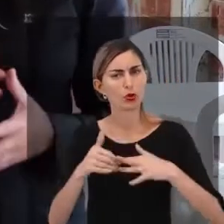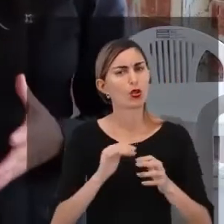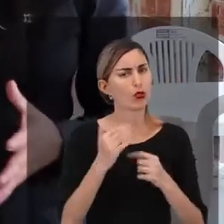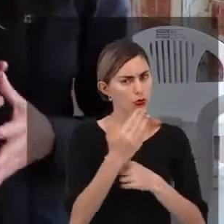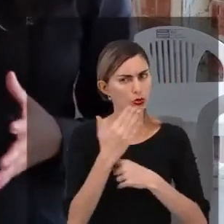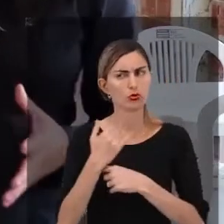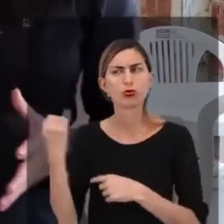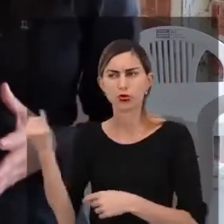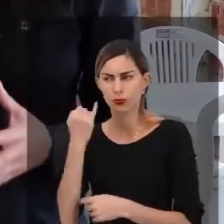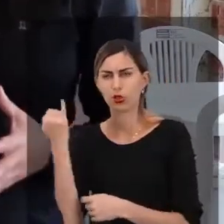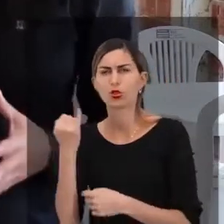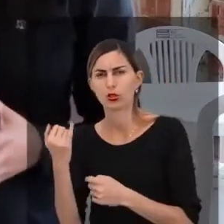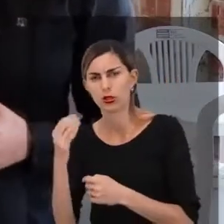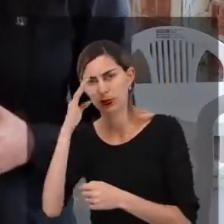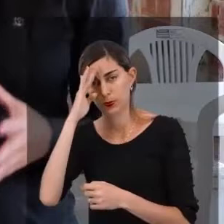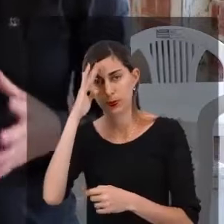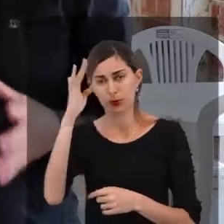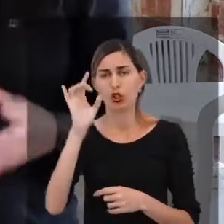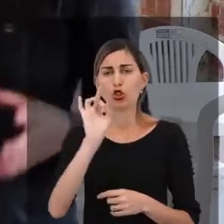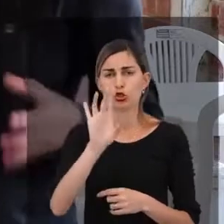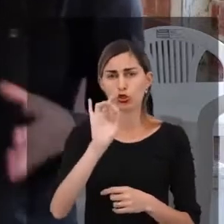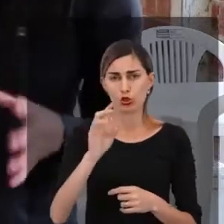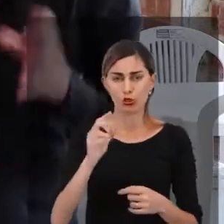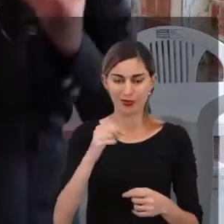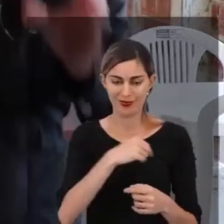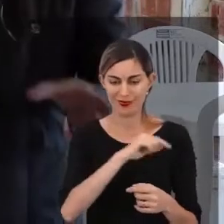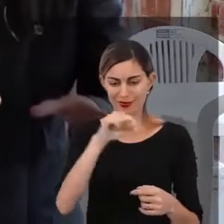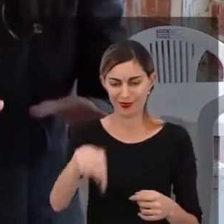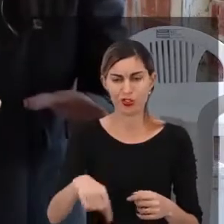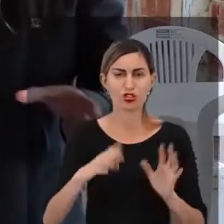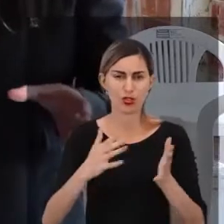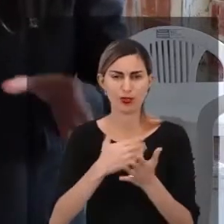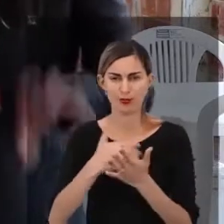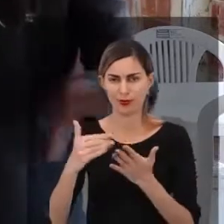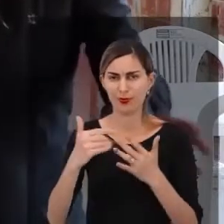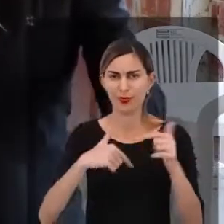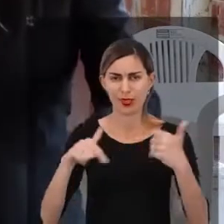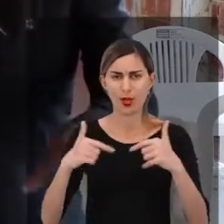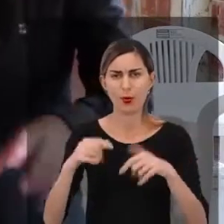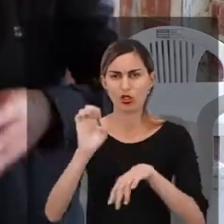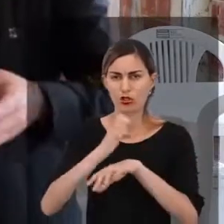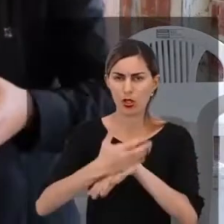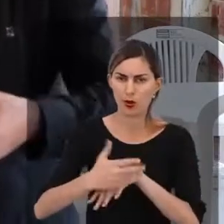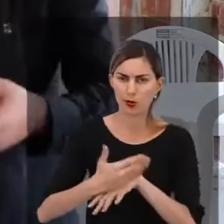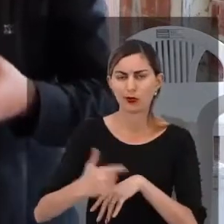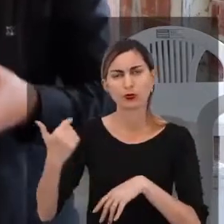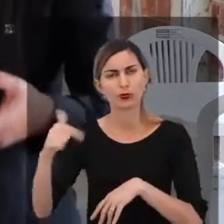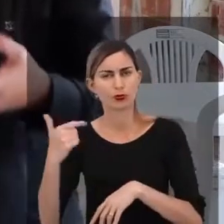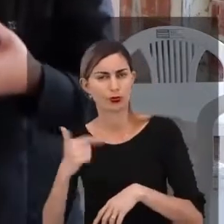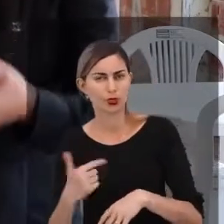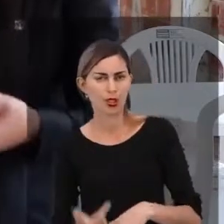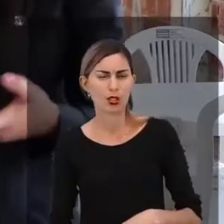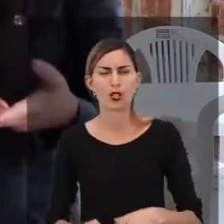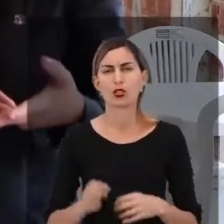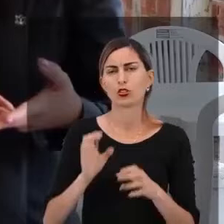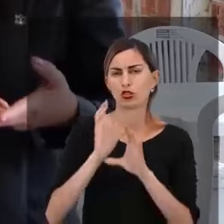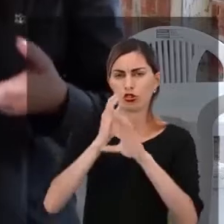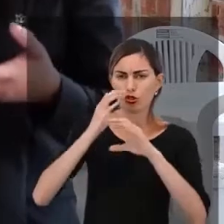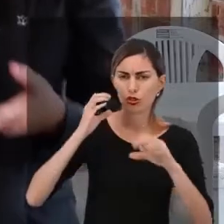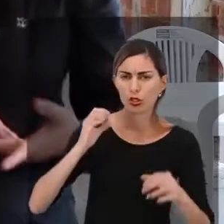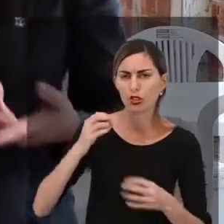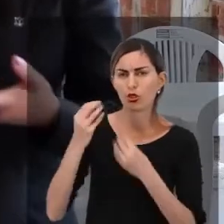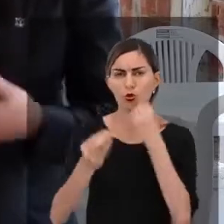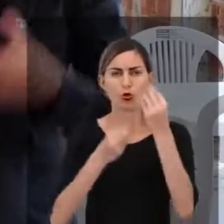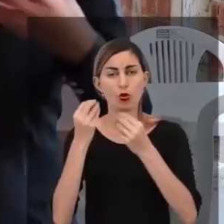profissionais pedir ajuda é importante, Rejane, né? Principalmente não só para quem está já trabalhando, se já tem estagiário, se não tem, se tem